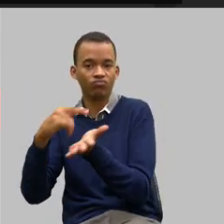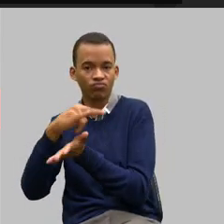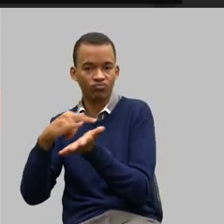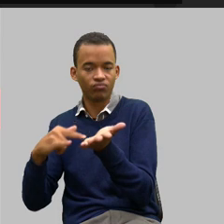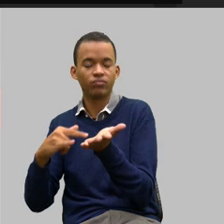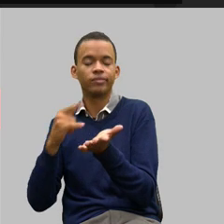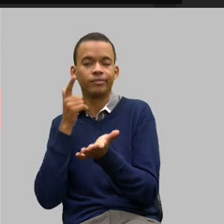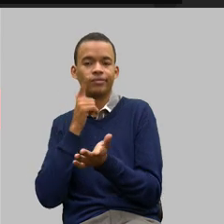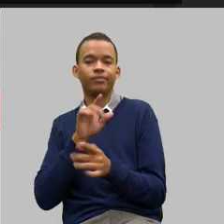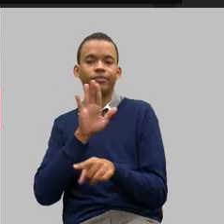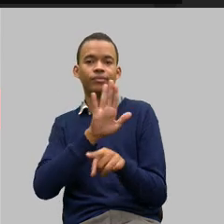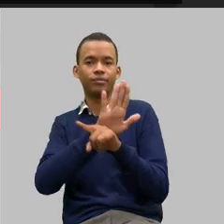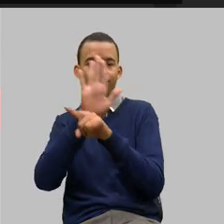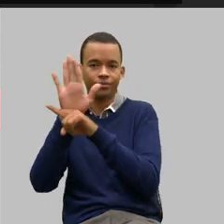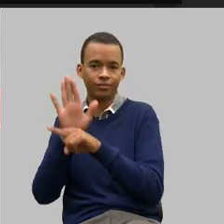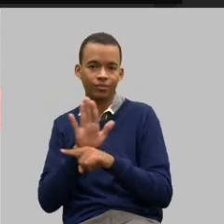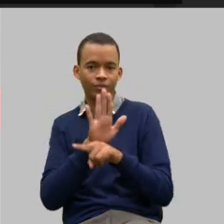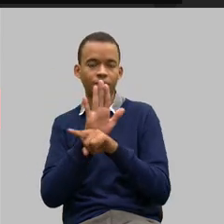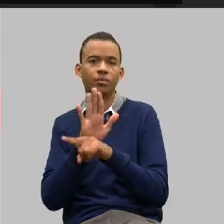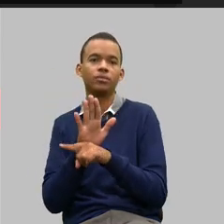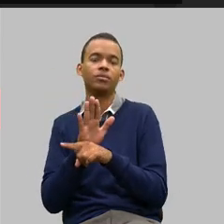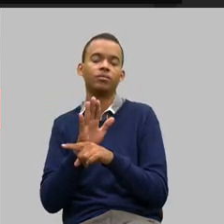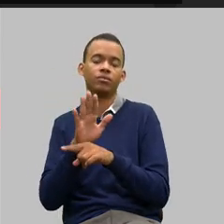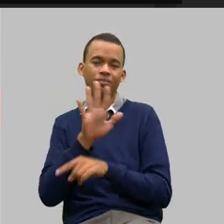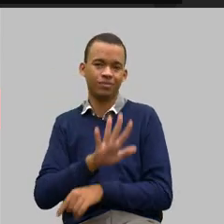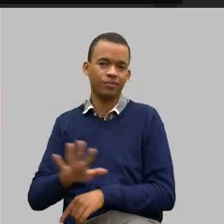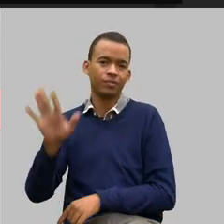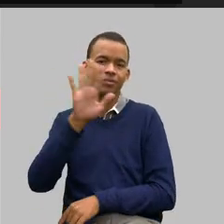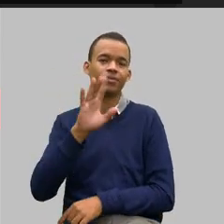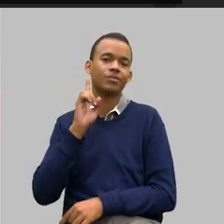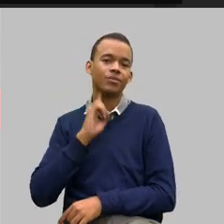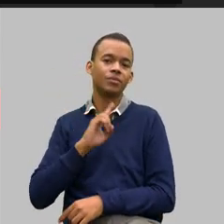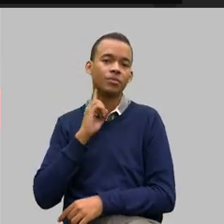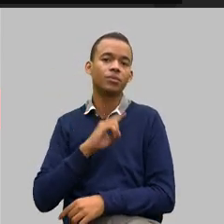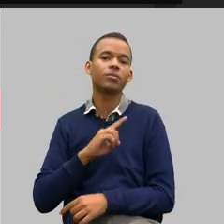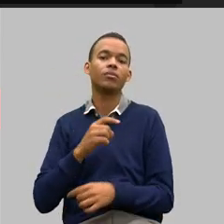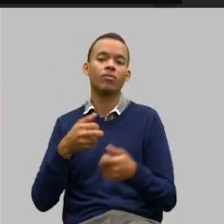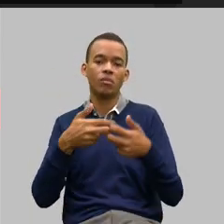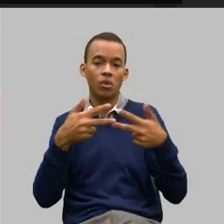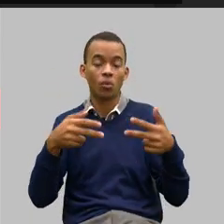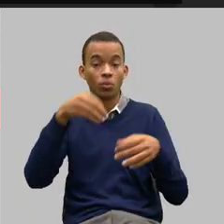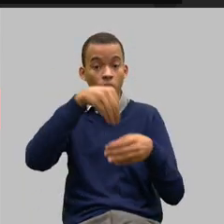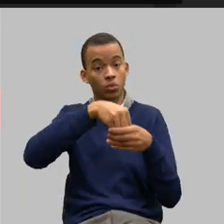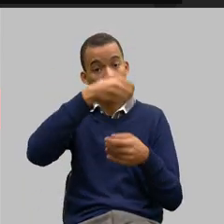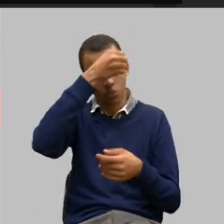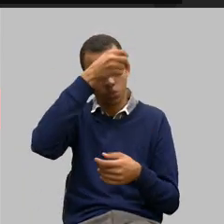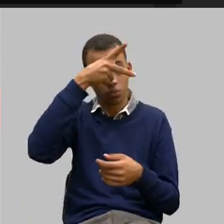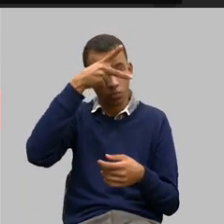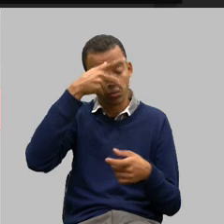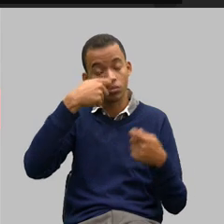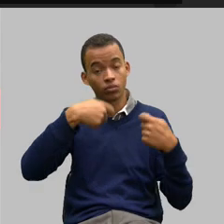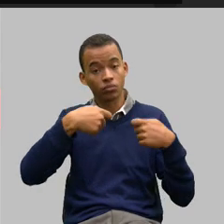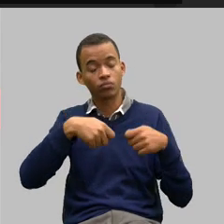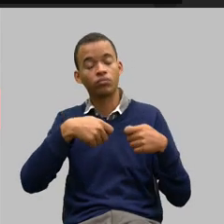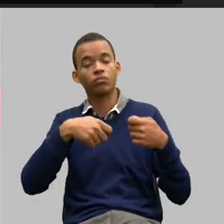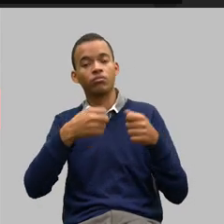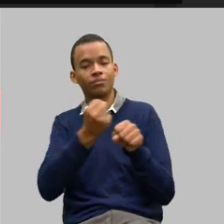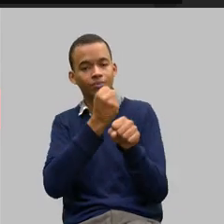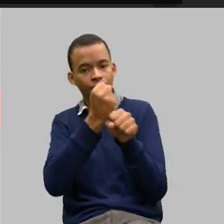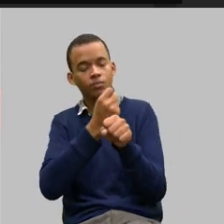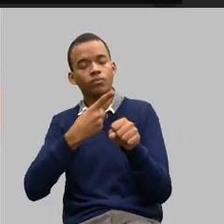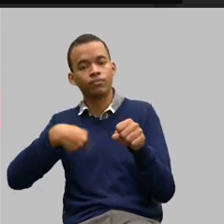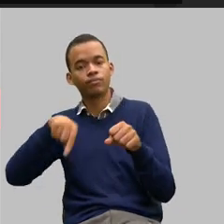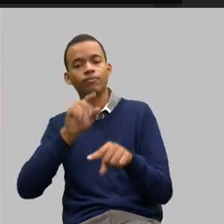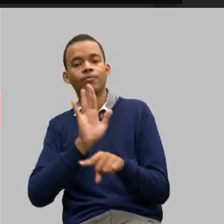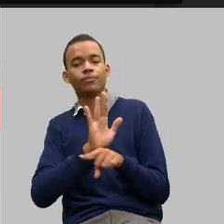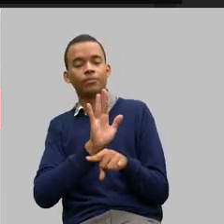atender ajudar e participar o estado né em relação às demandas de infraestrutura Municipal eh e vale dizer que esse ano